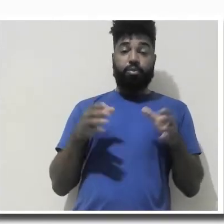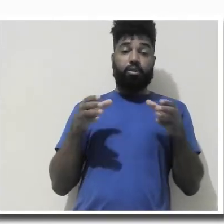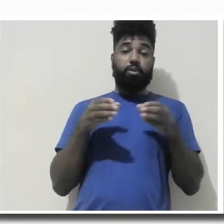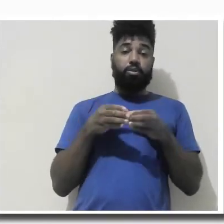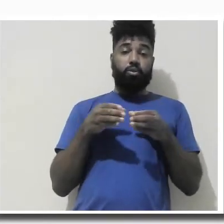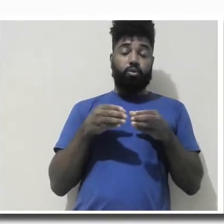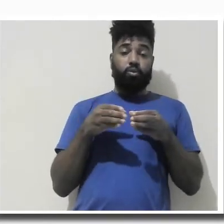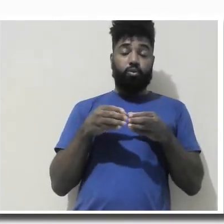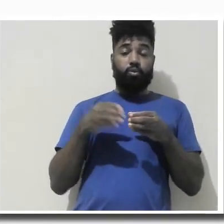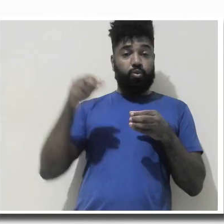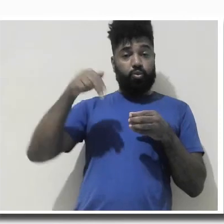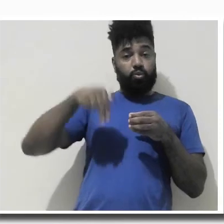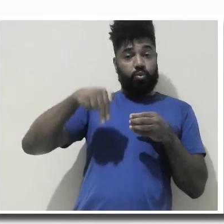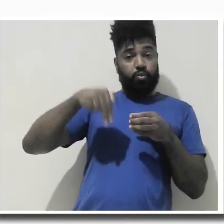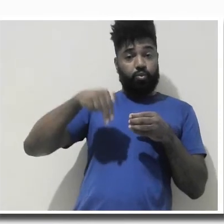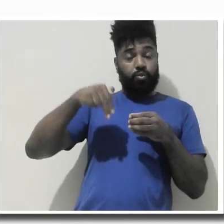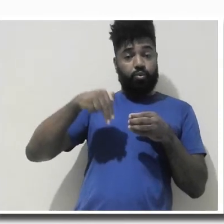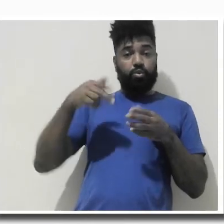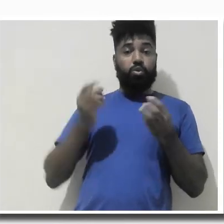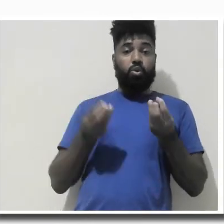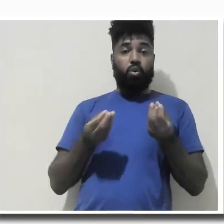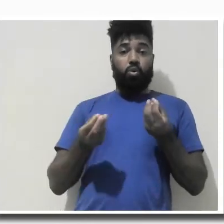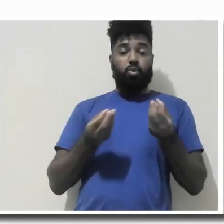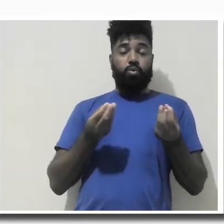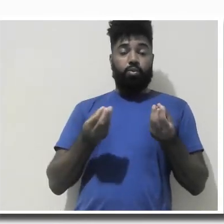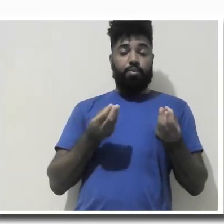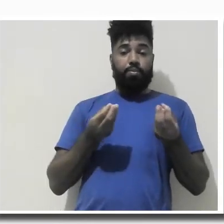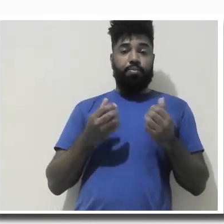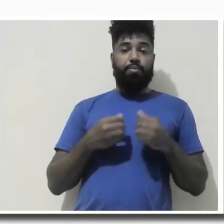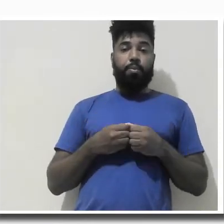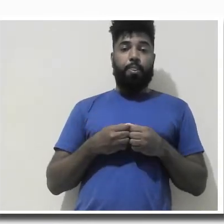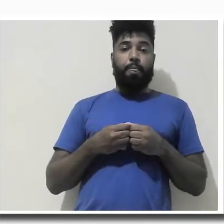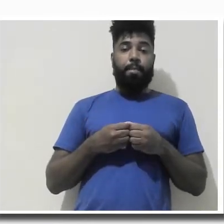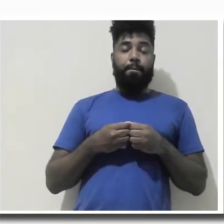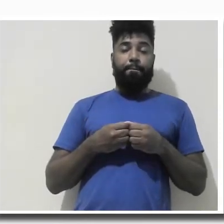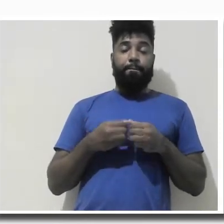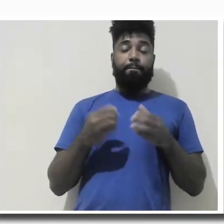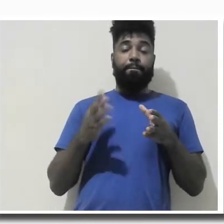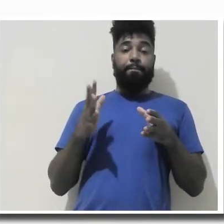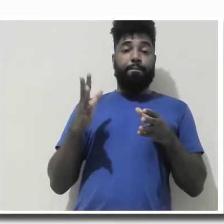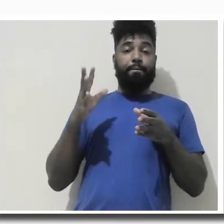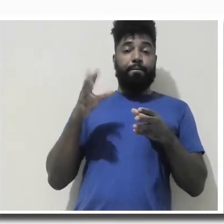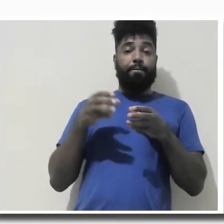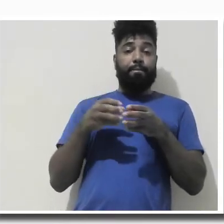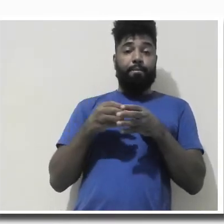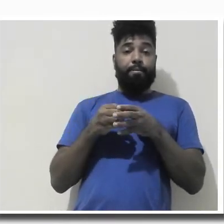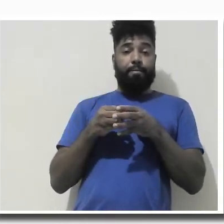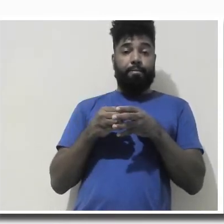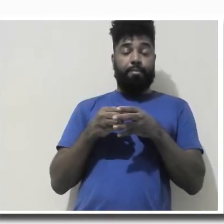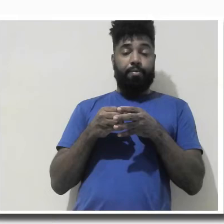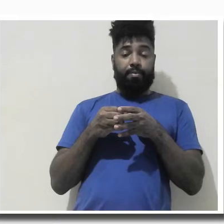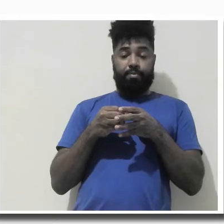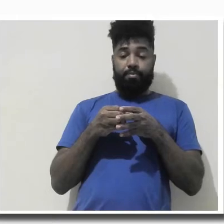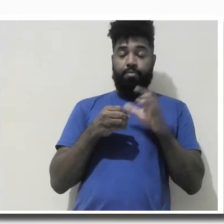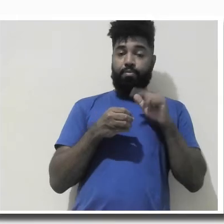Esse conjunto dos naturais está dentro do conjunto dos